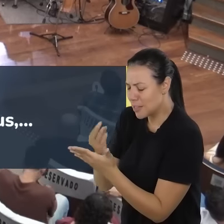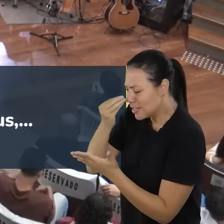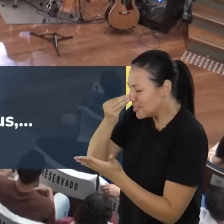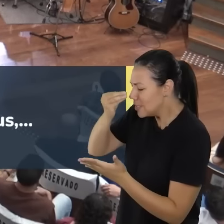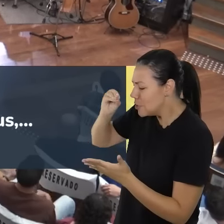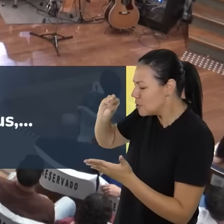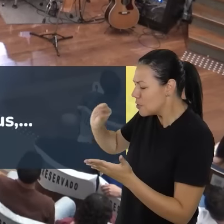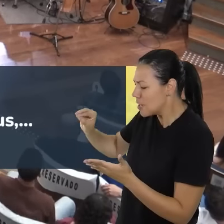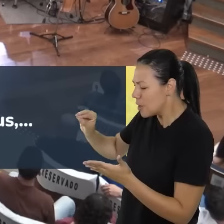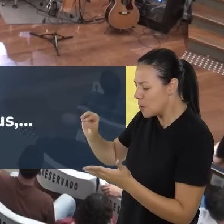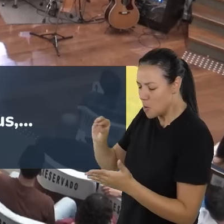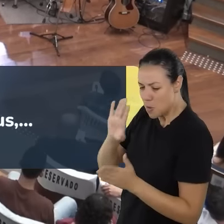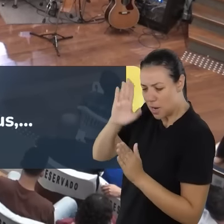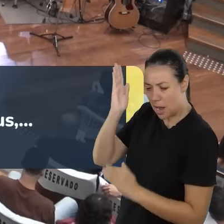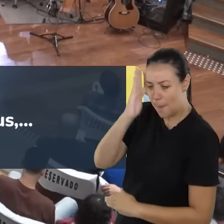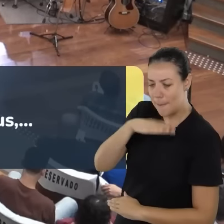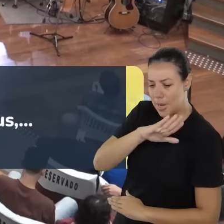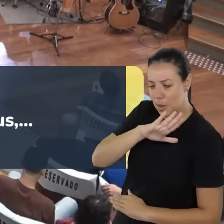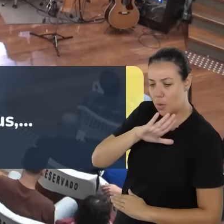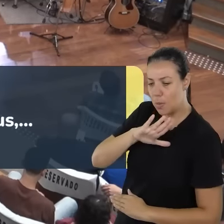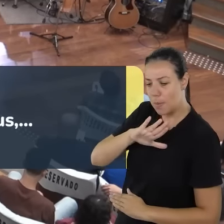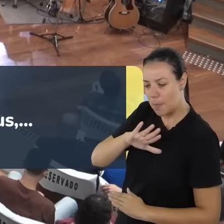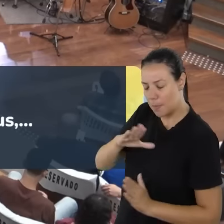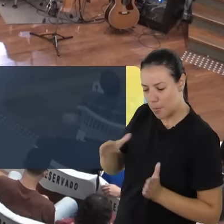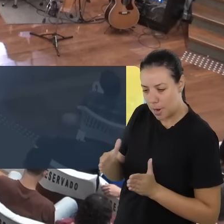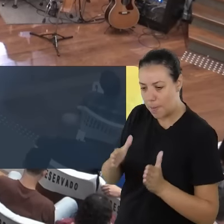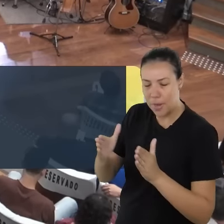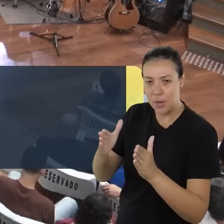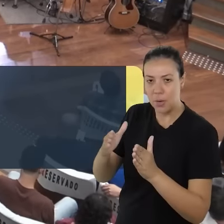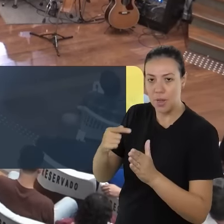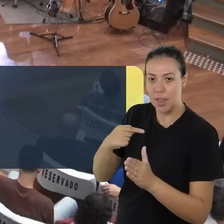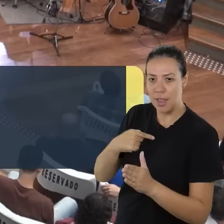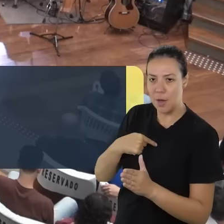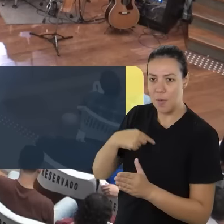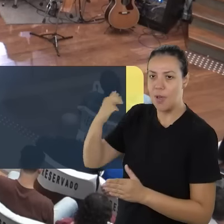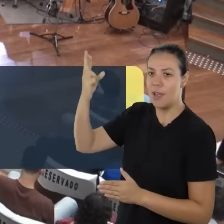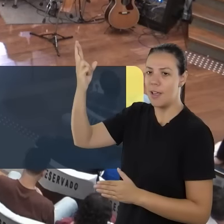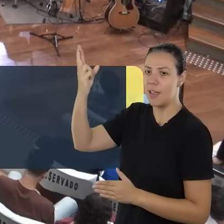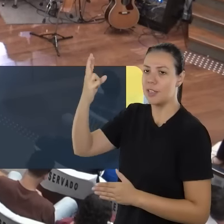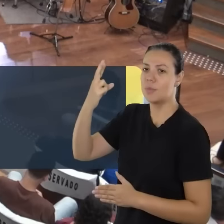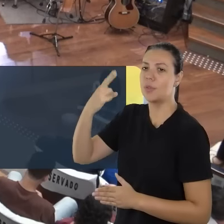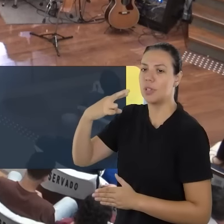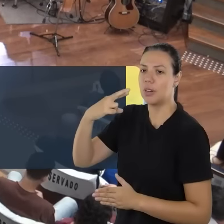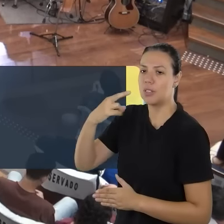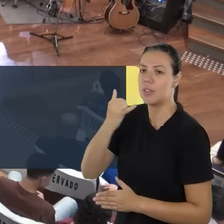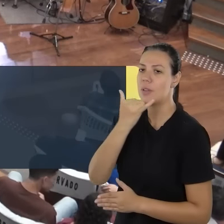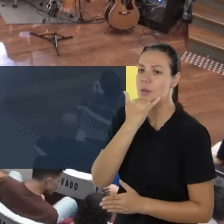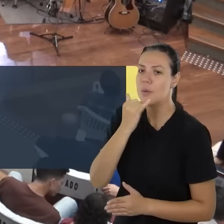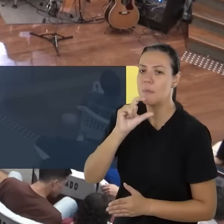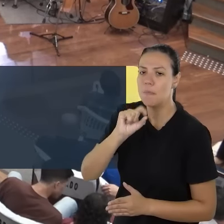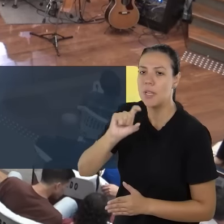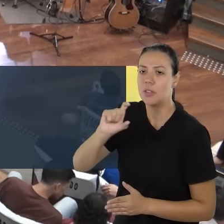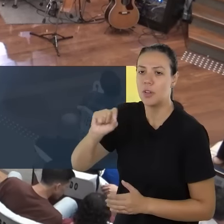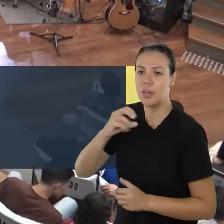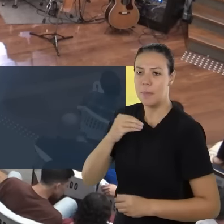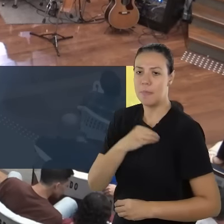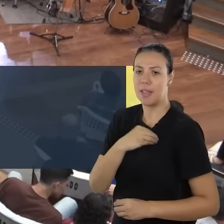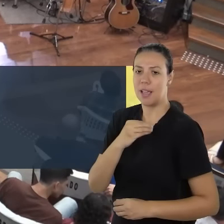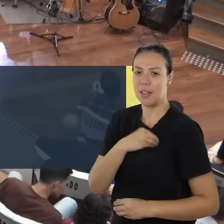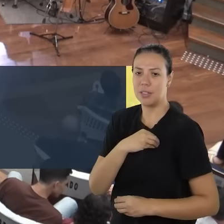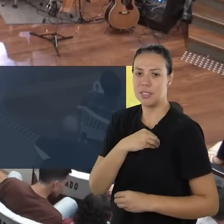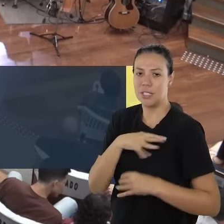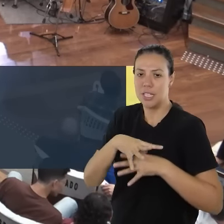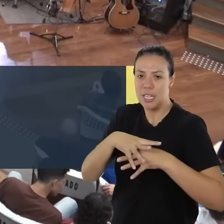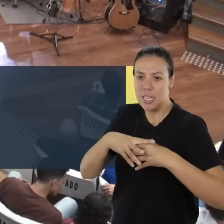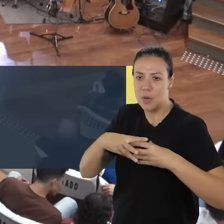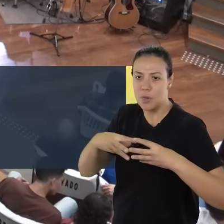caminhos, então eu ouvirei dos céus, perdoarei os seus pecados e